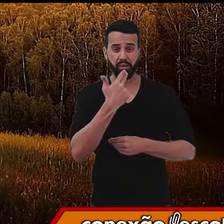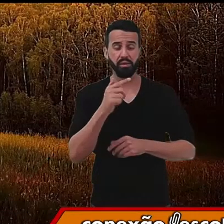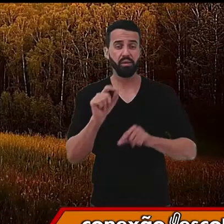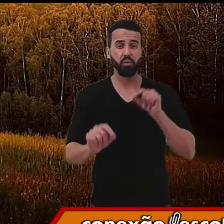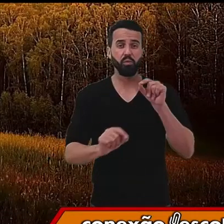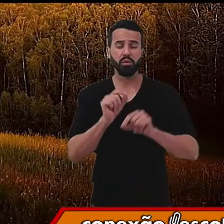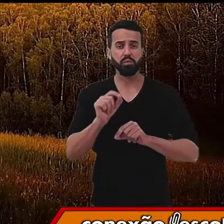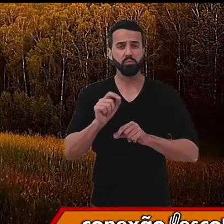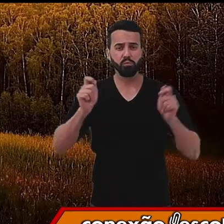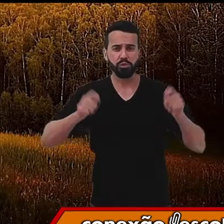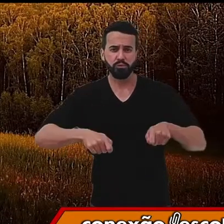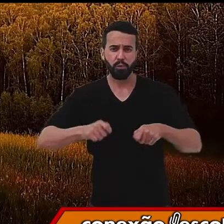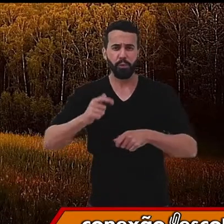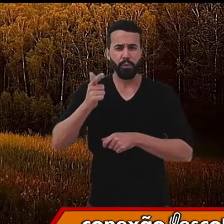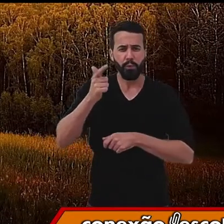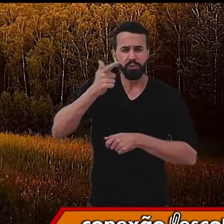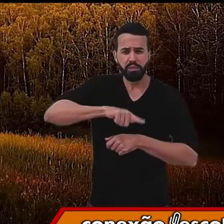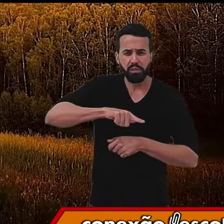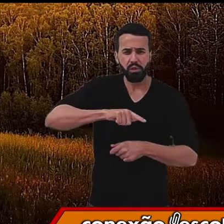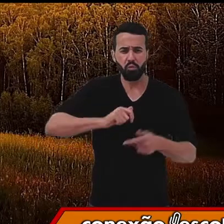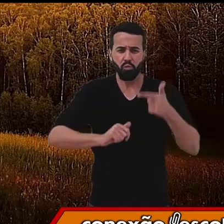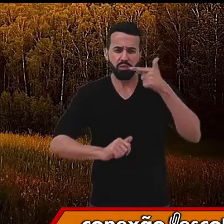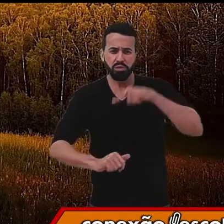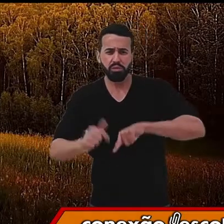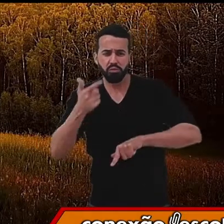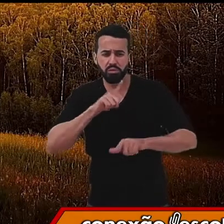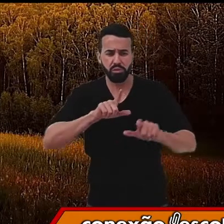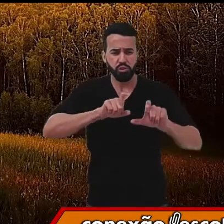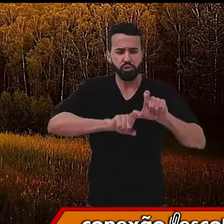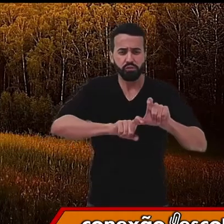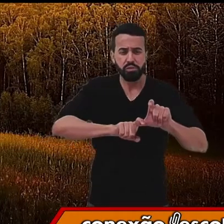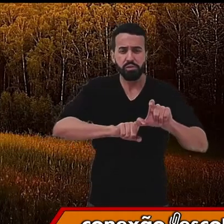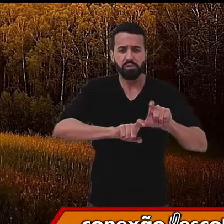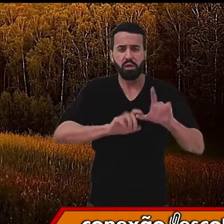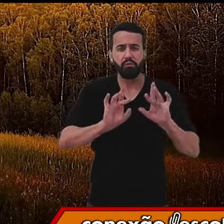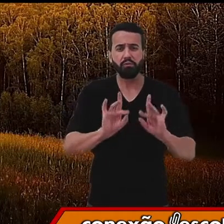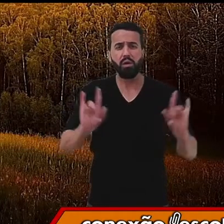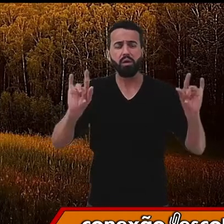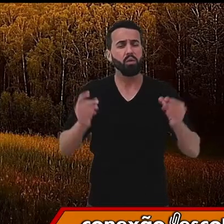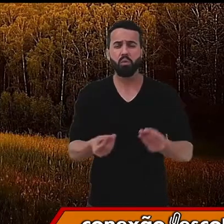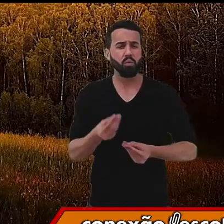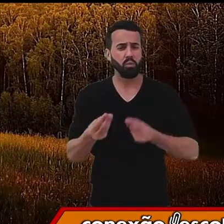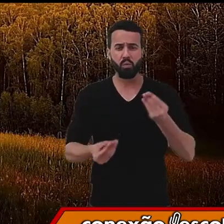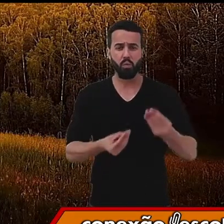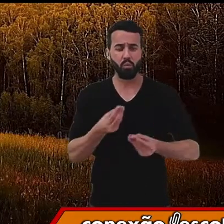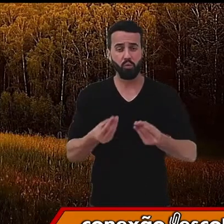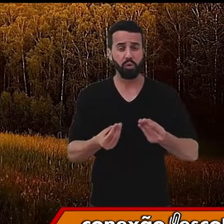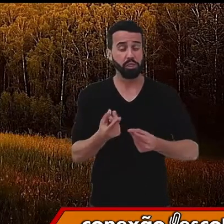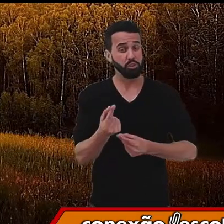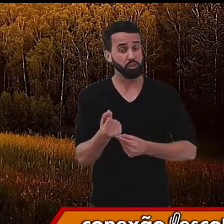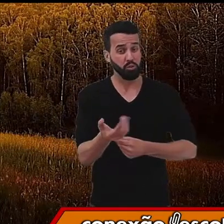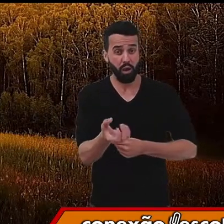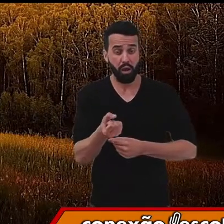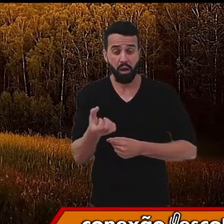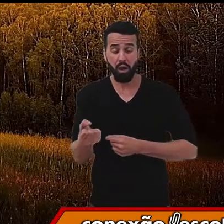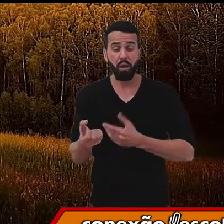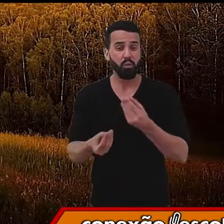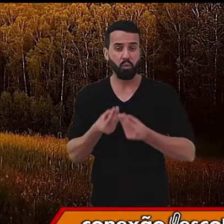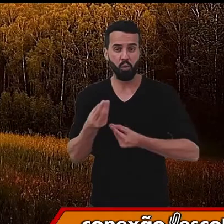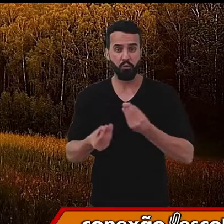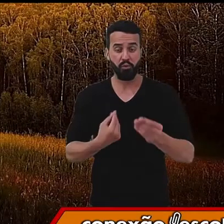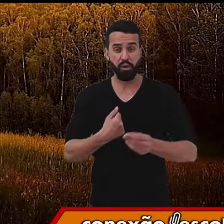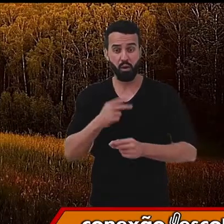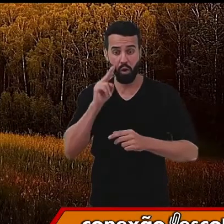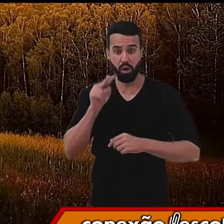para conseguir sanar essas dívidas e conseguir maiores arrecadações? Vão olhar para as 13 colônias